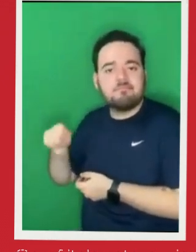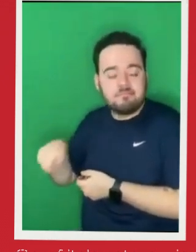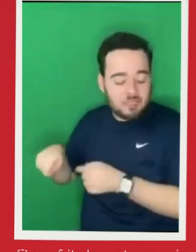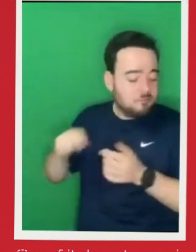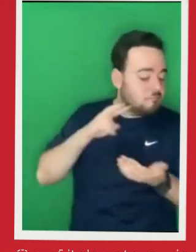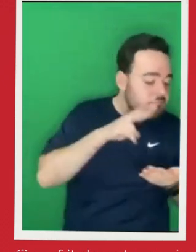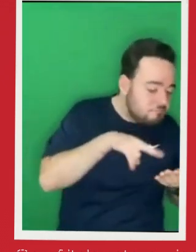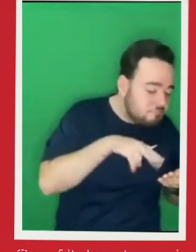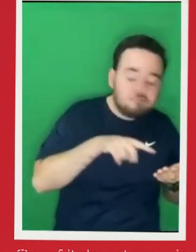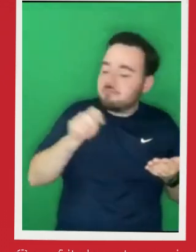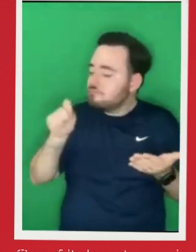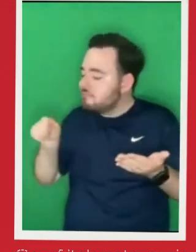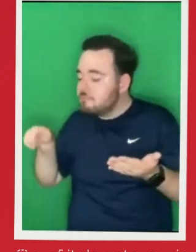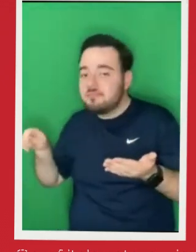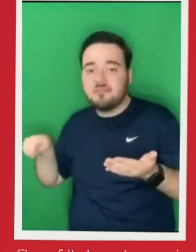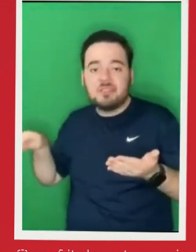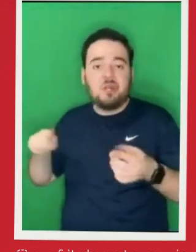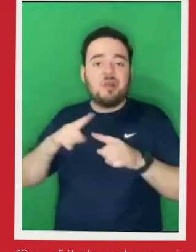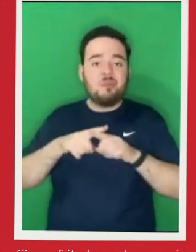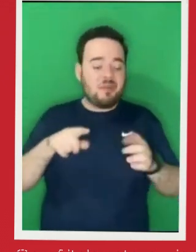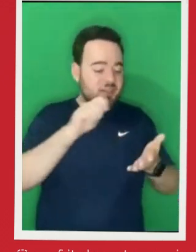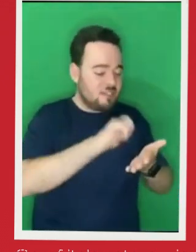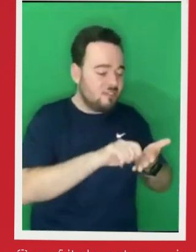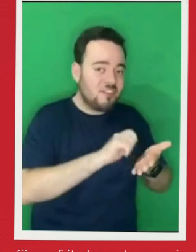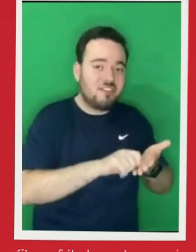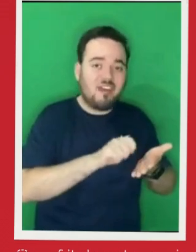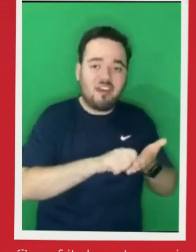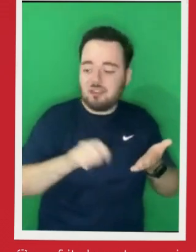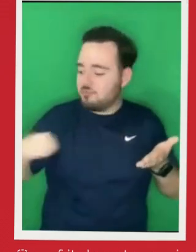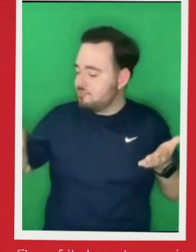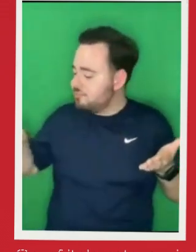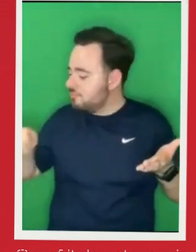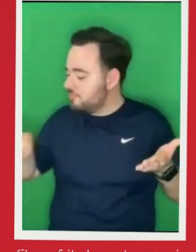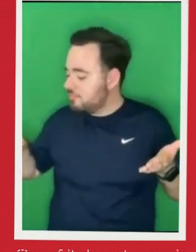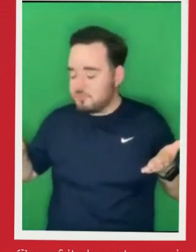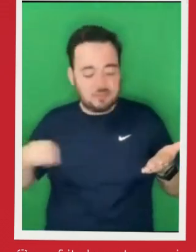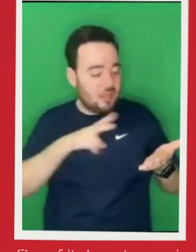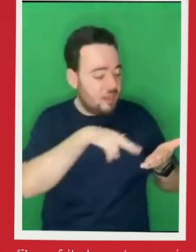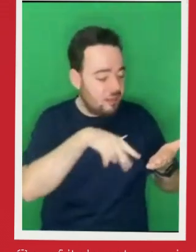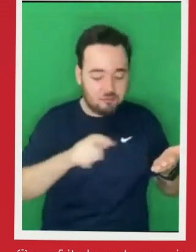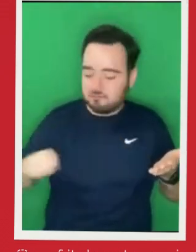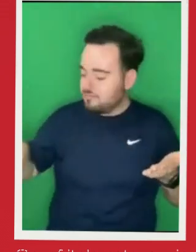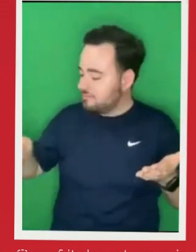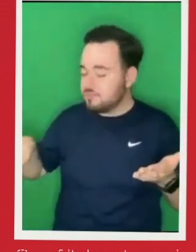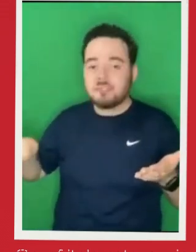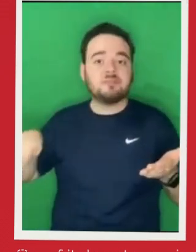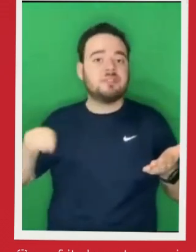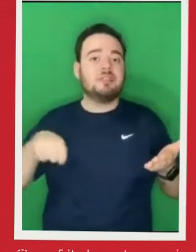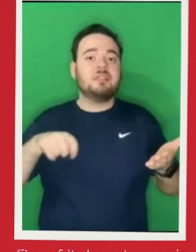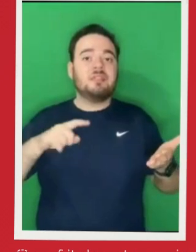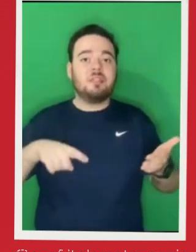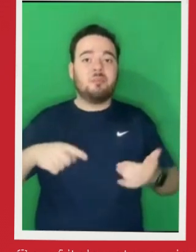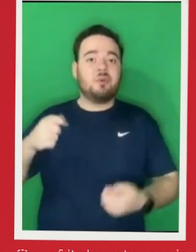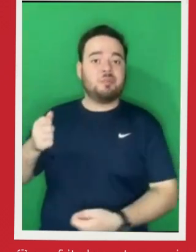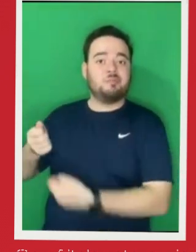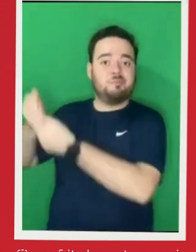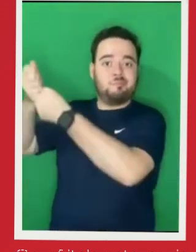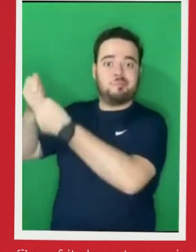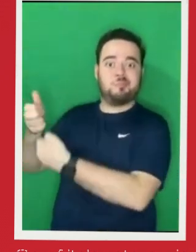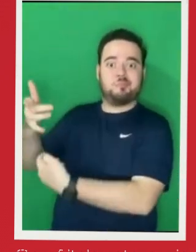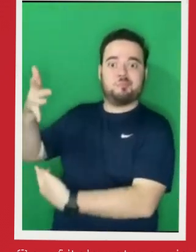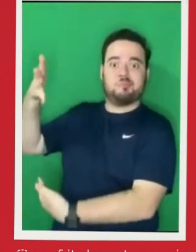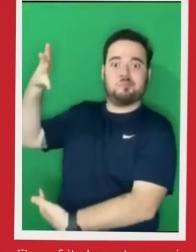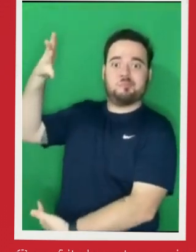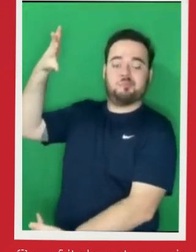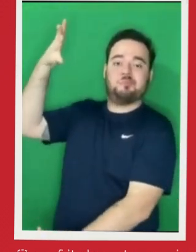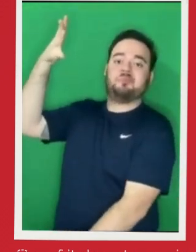você anota. Mas você não deve anotar enquanto lê, porque você vai anotar muito mais do que o que vai parecer necessário, que você